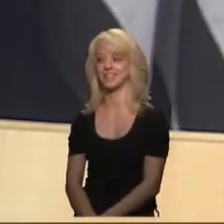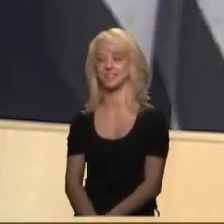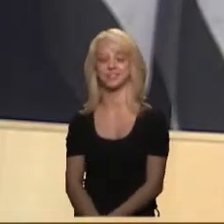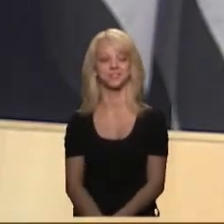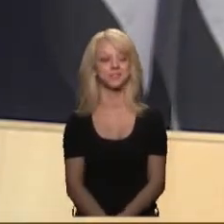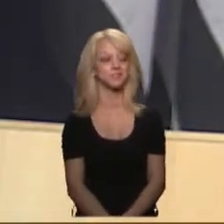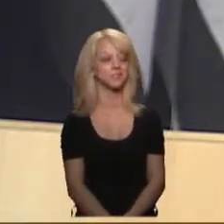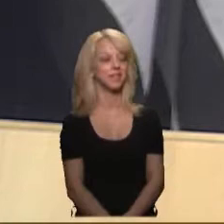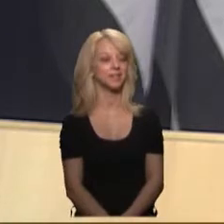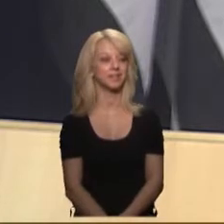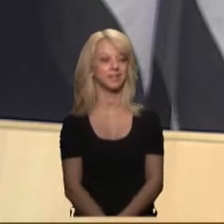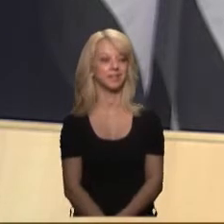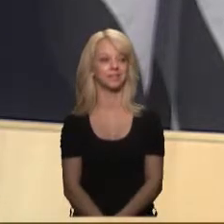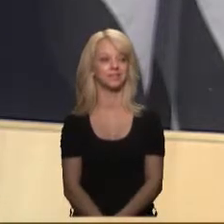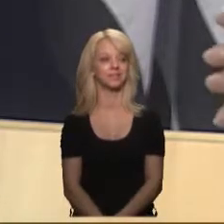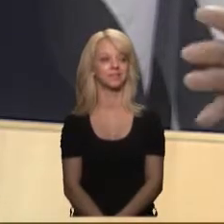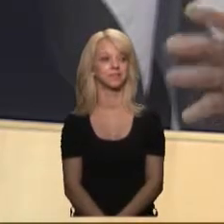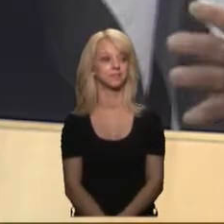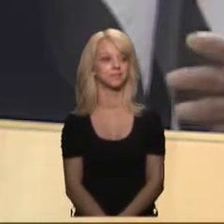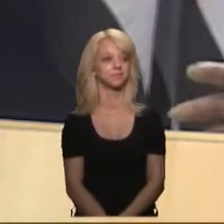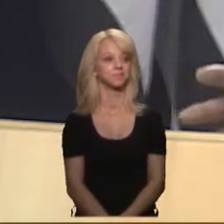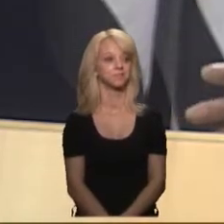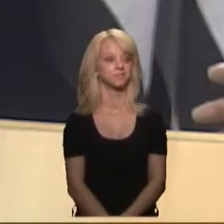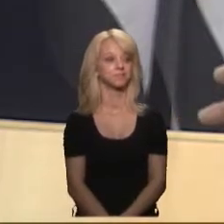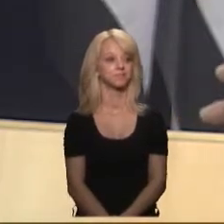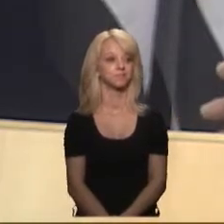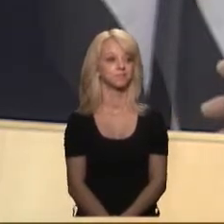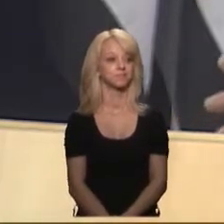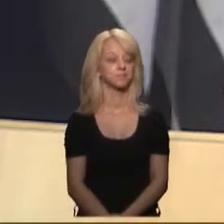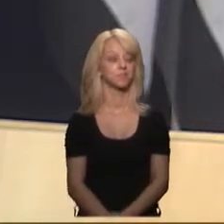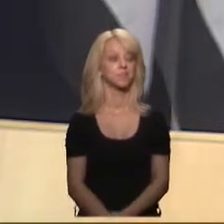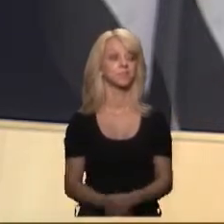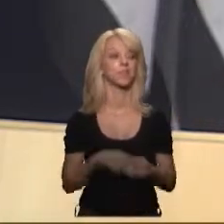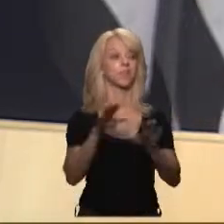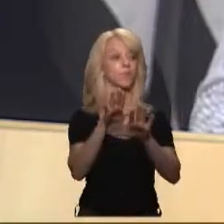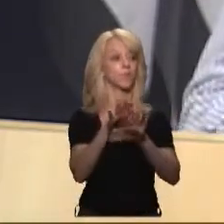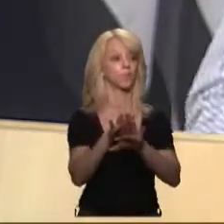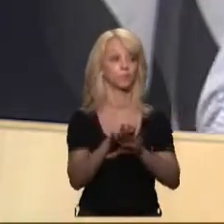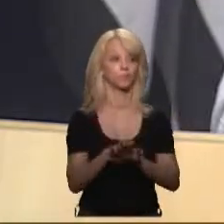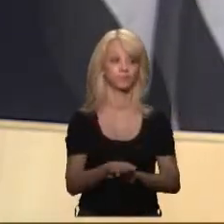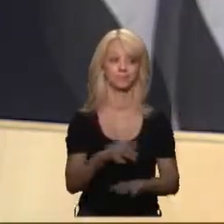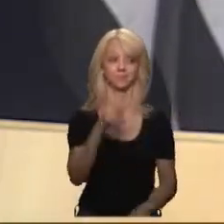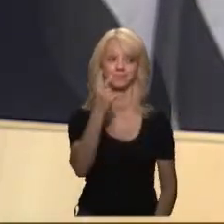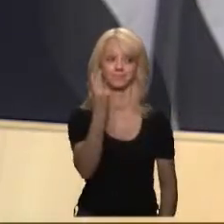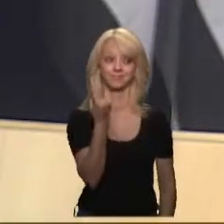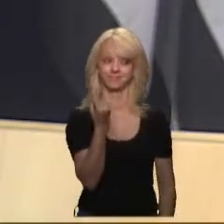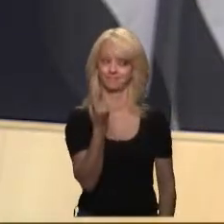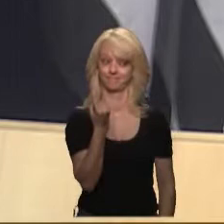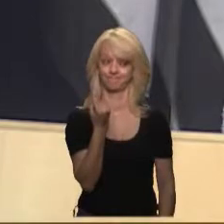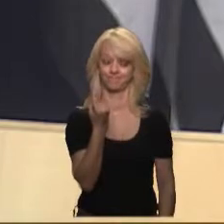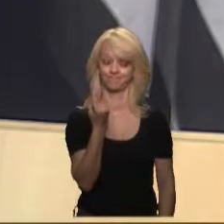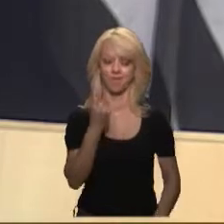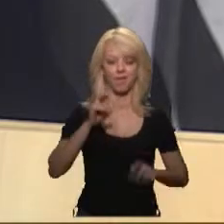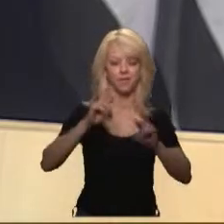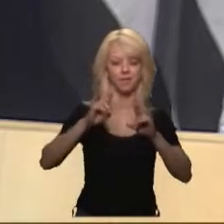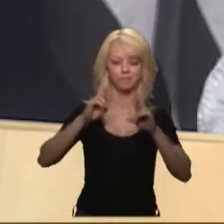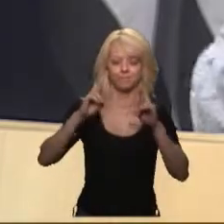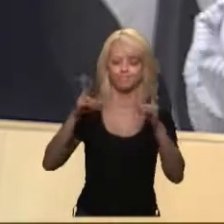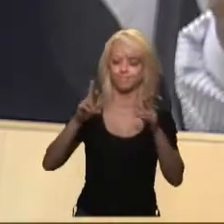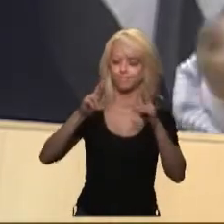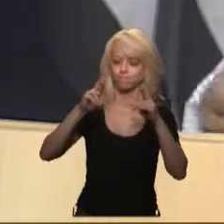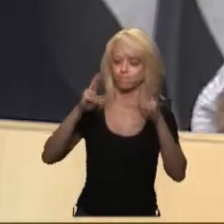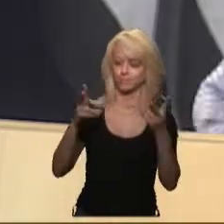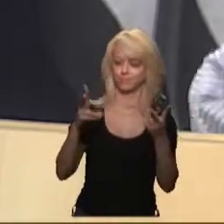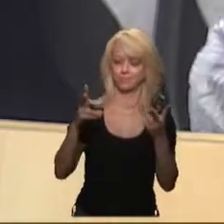Assistencialismo é uma coisa, inclusão social é outra coisa. Inclusão social é dar oportunidade àquela pessoa que